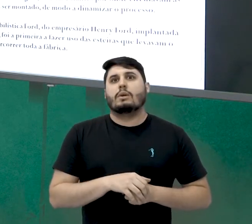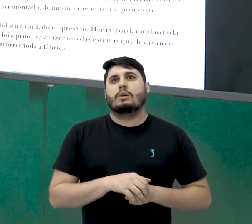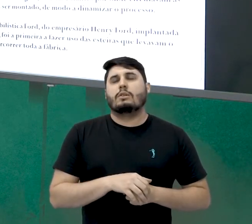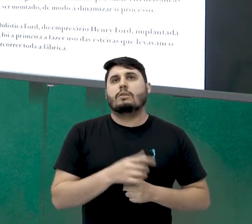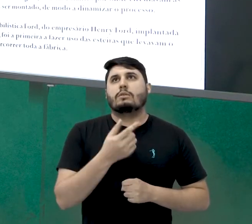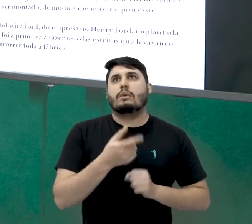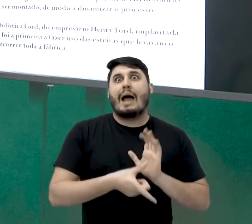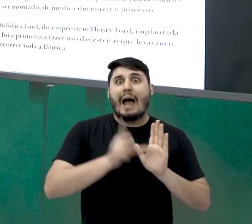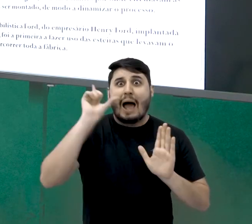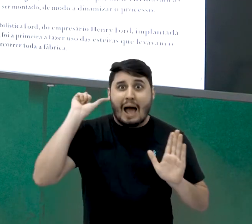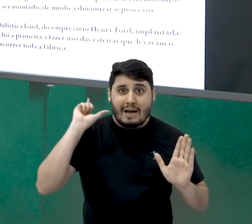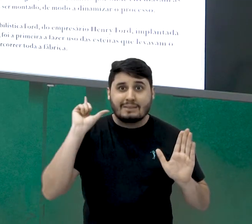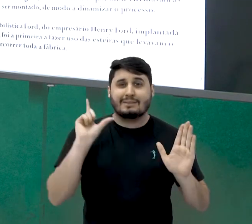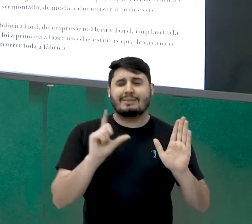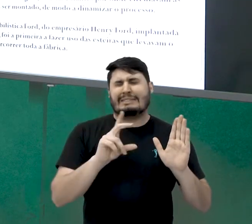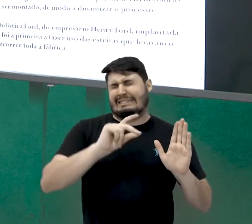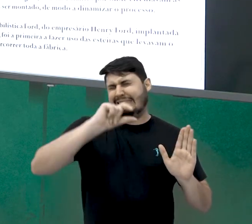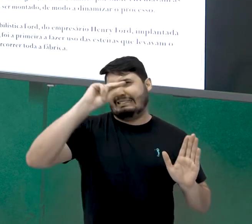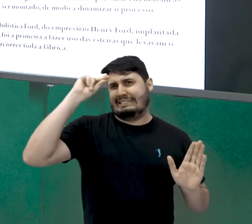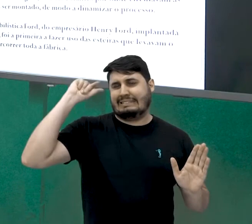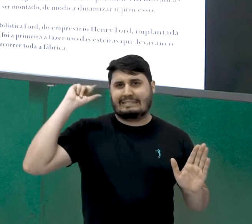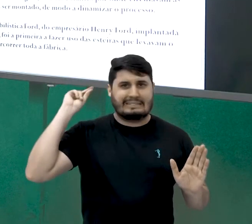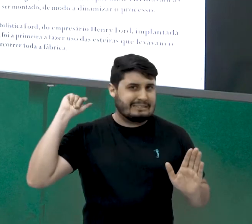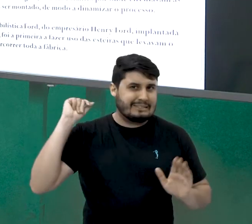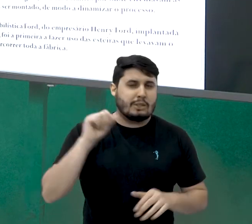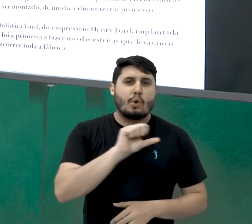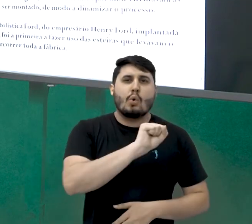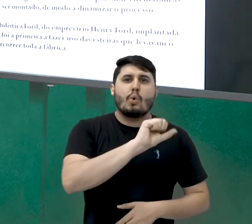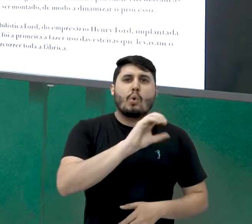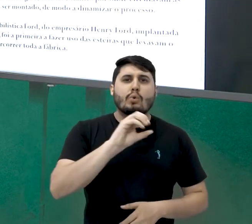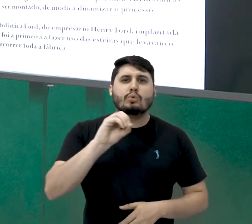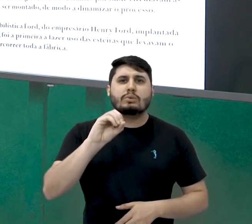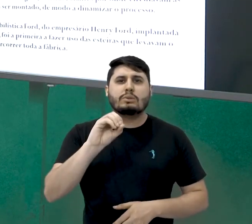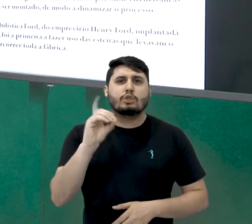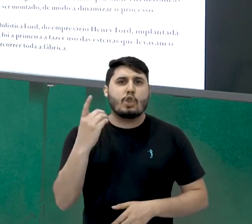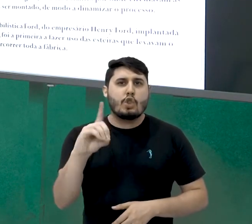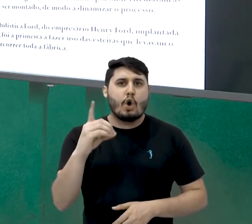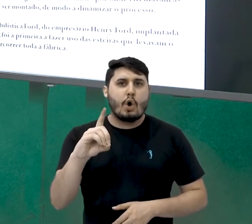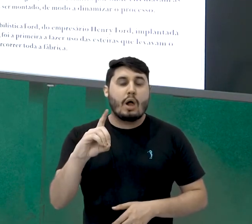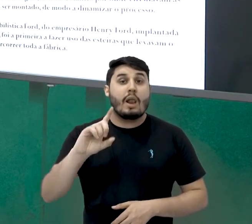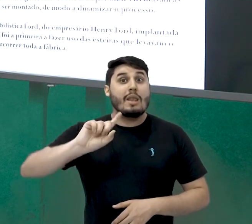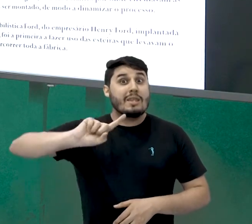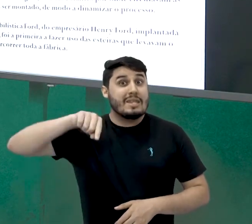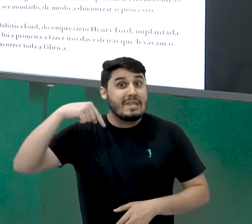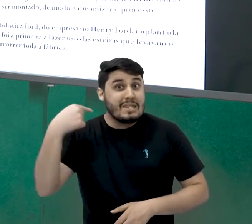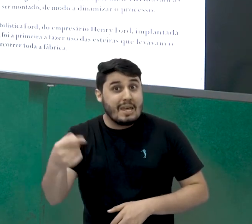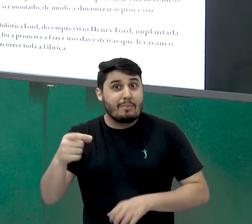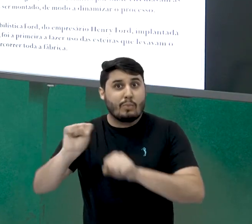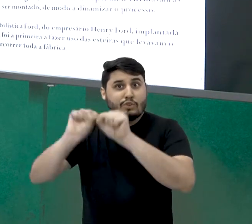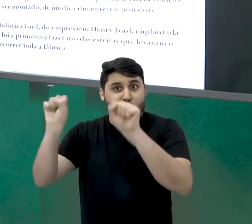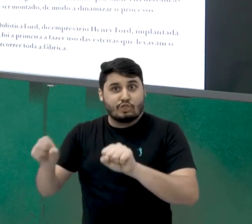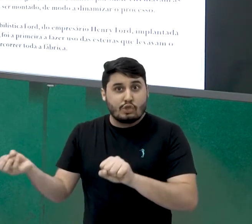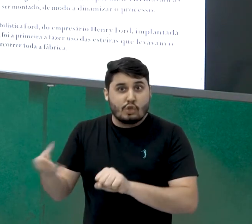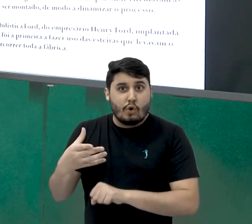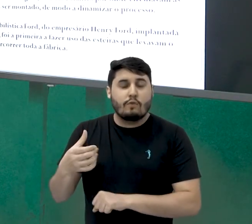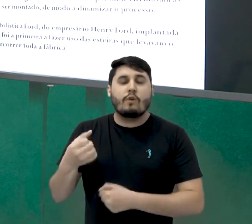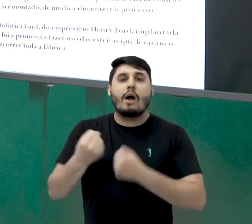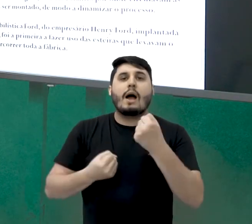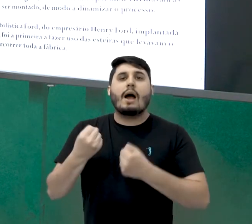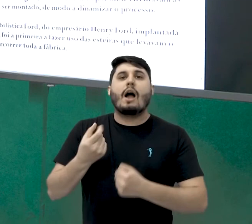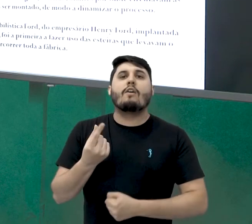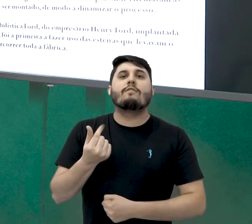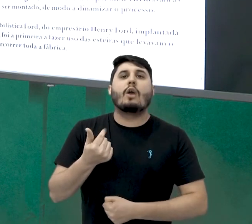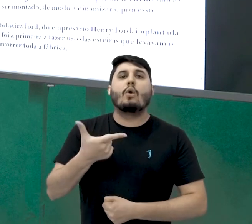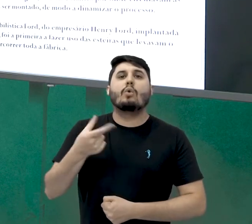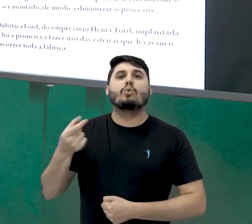$800. Depois do sistema Fordista, ele passou a ser vendido por $250. Era como se um carro, vamos supor,